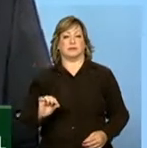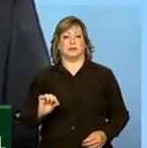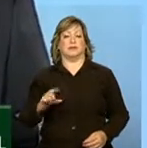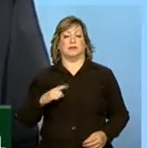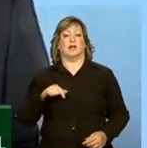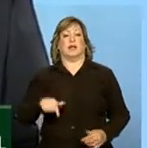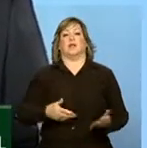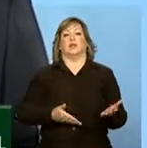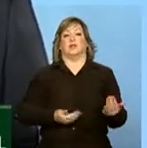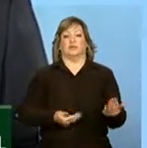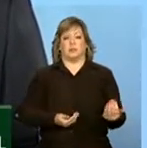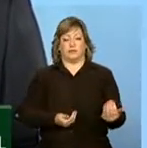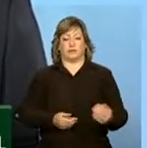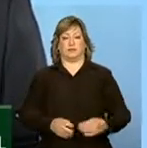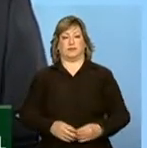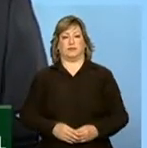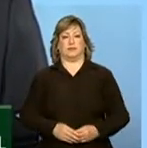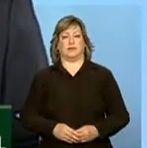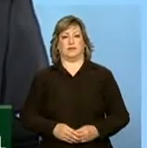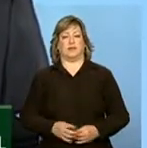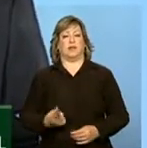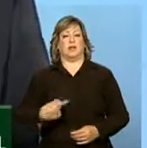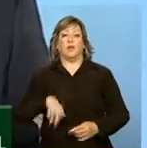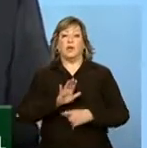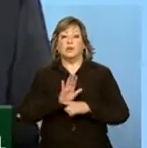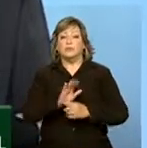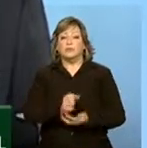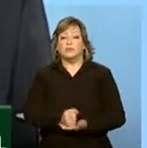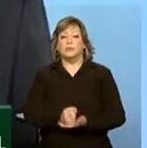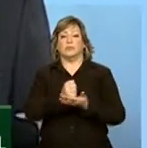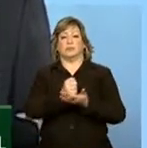a juventude, a proteção